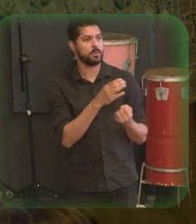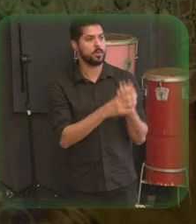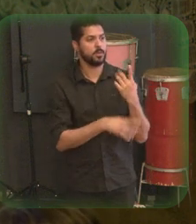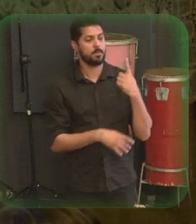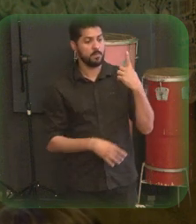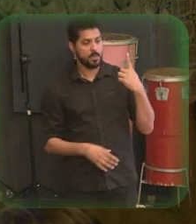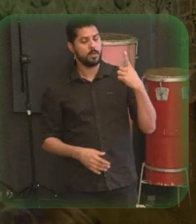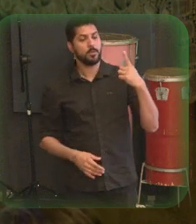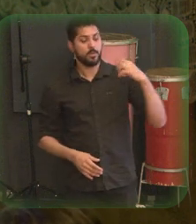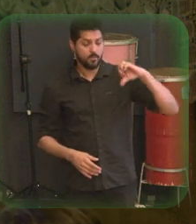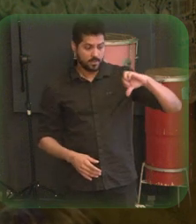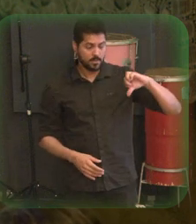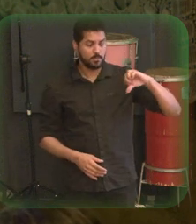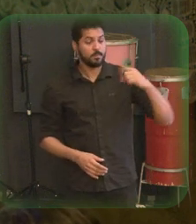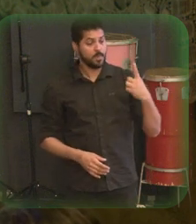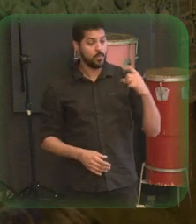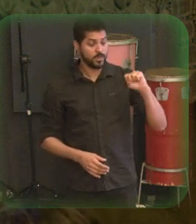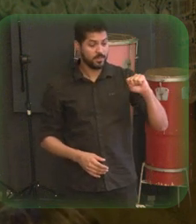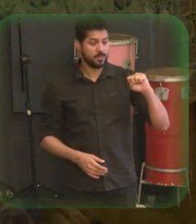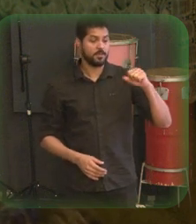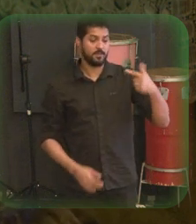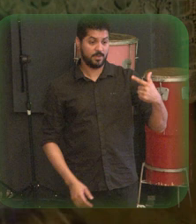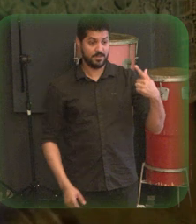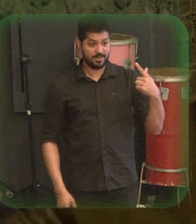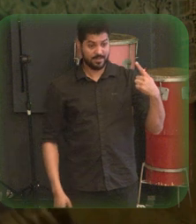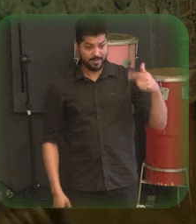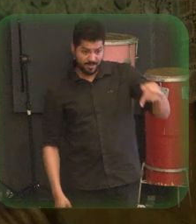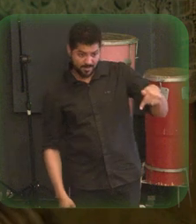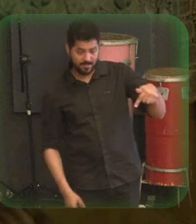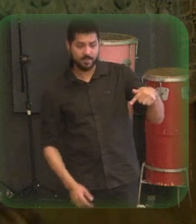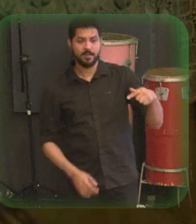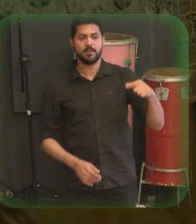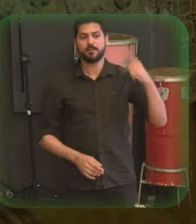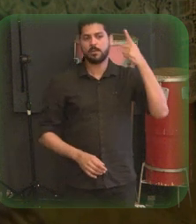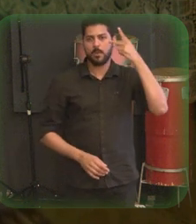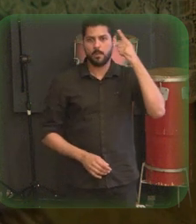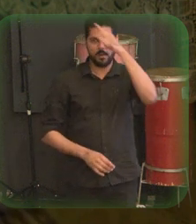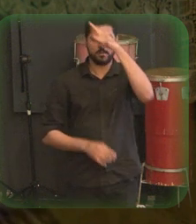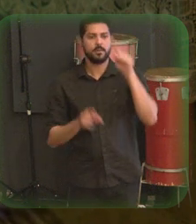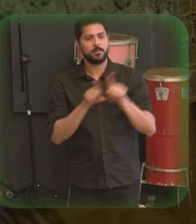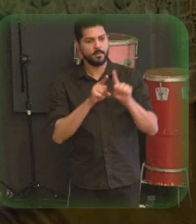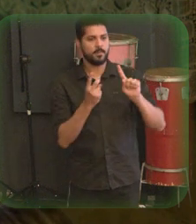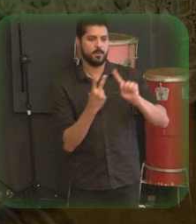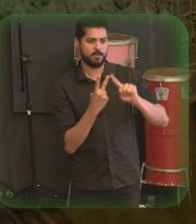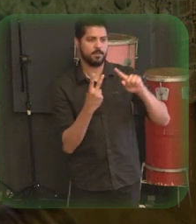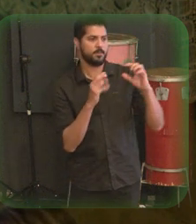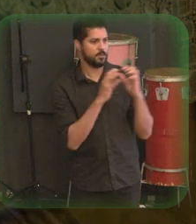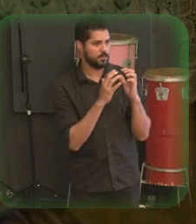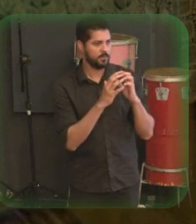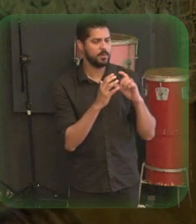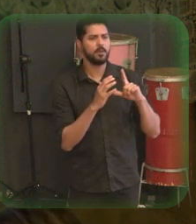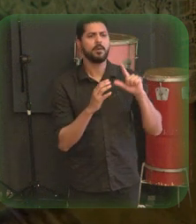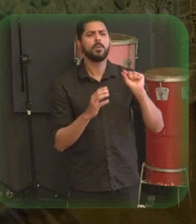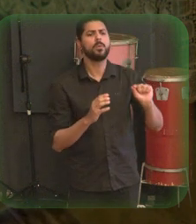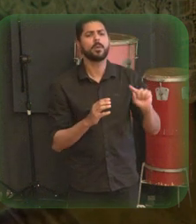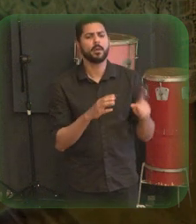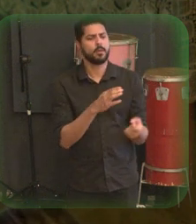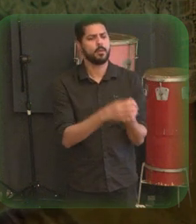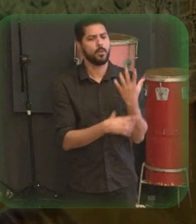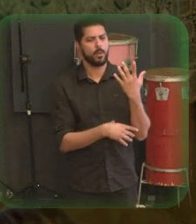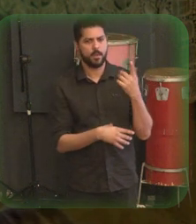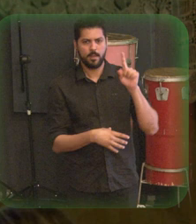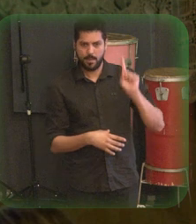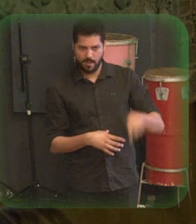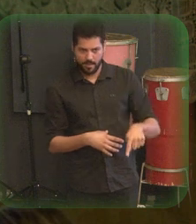1827, tanto em São Paulo como em Recife, eram cursos frequentados por pessoas que não